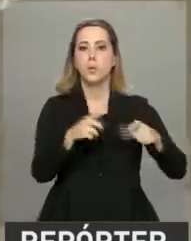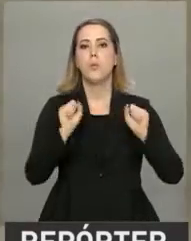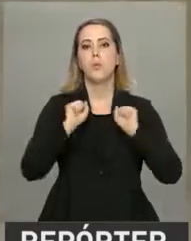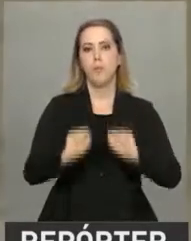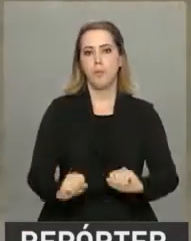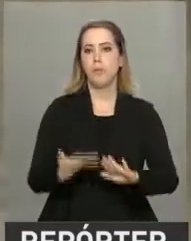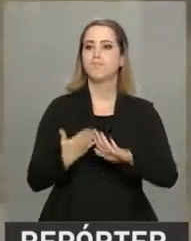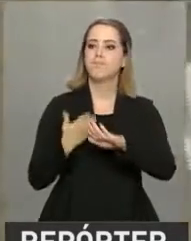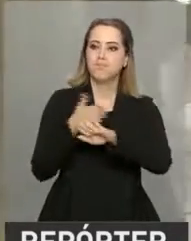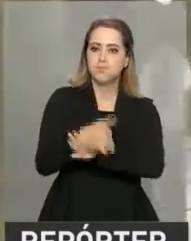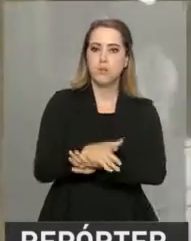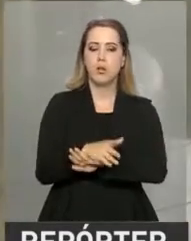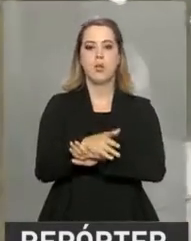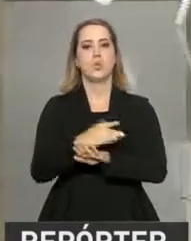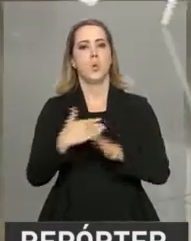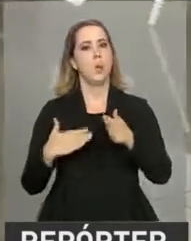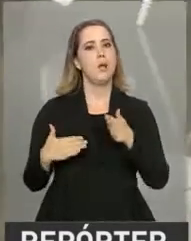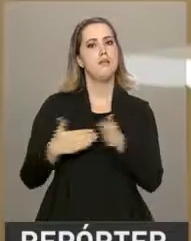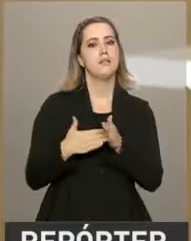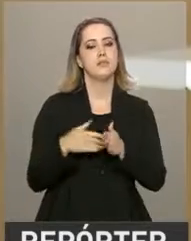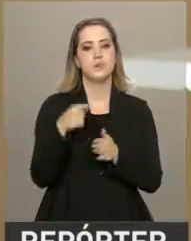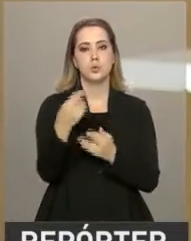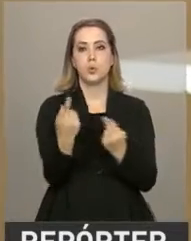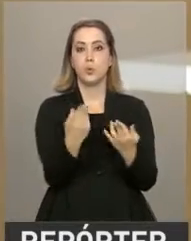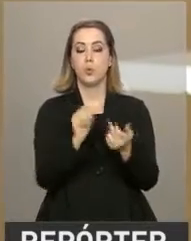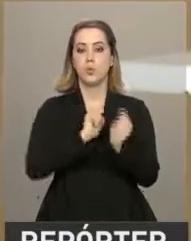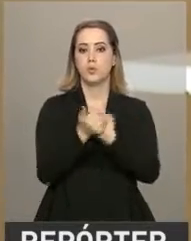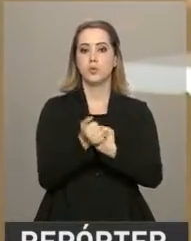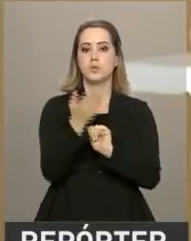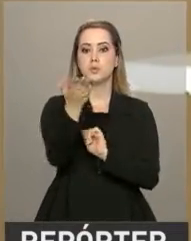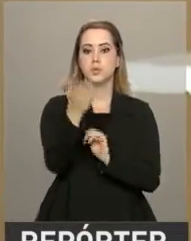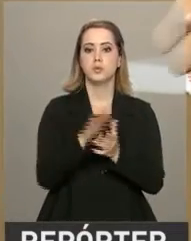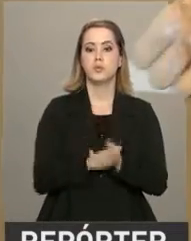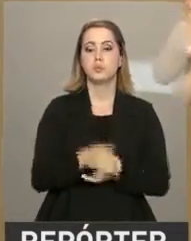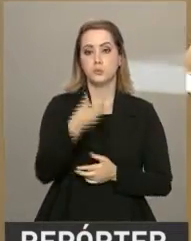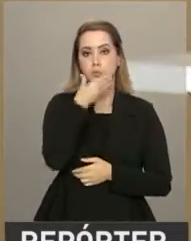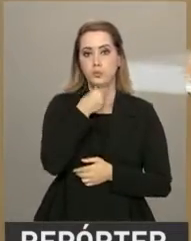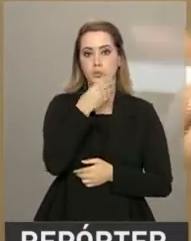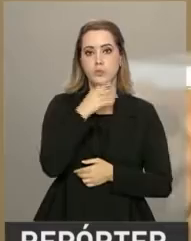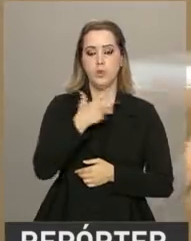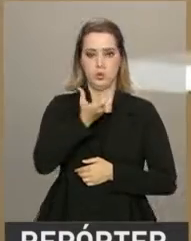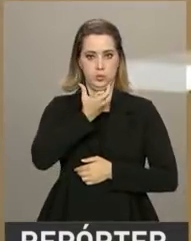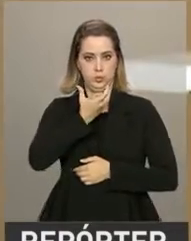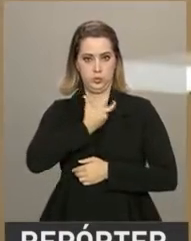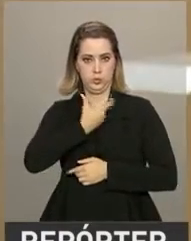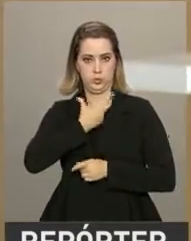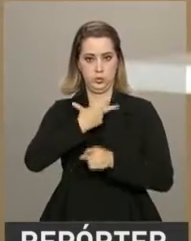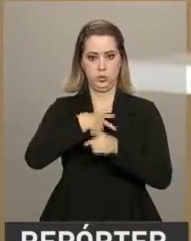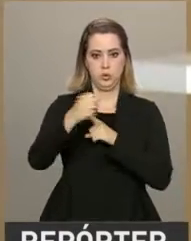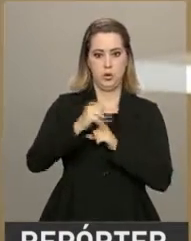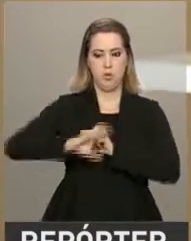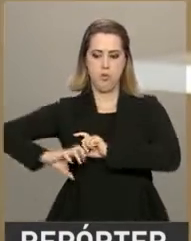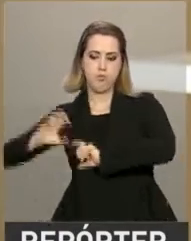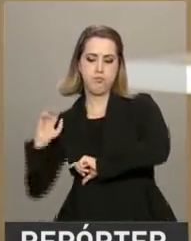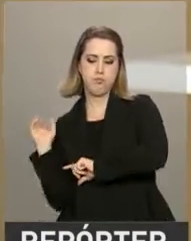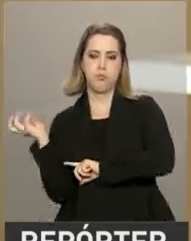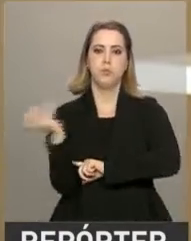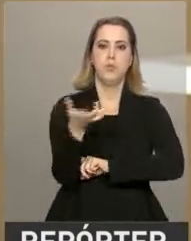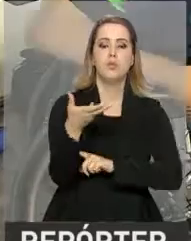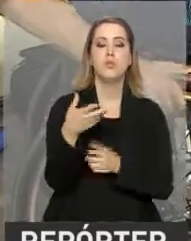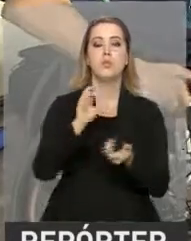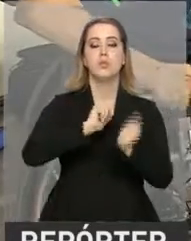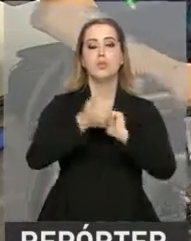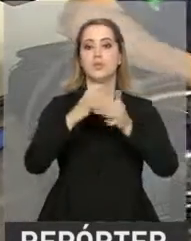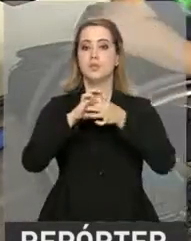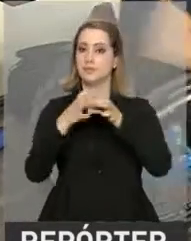driblar suas limitações, como no esporte. Este atleta disputou a medalha pelo rugby nos Jogos Paralímpicos Rio